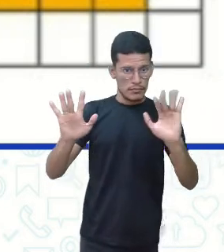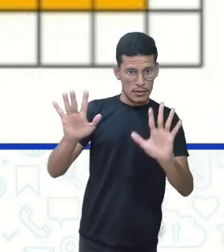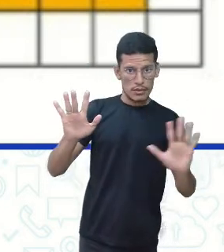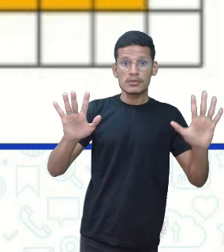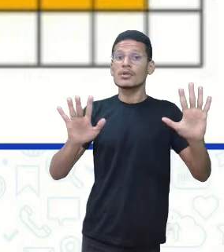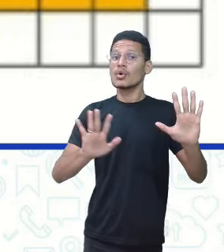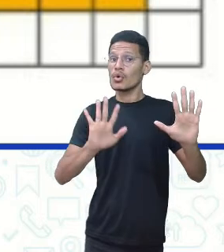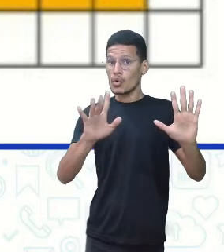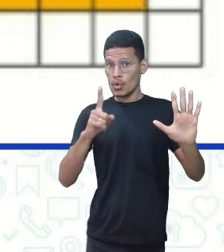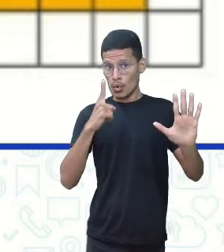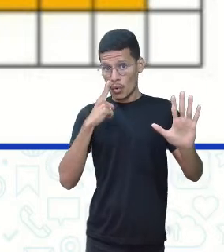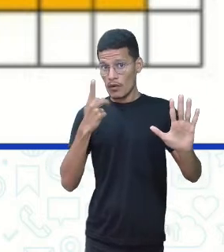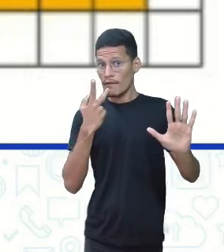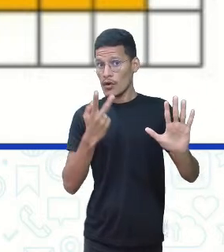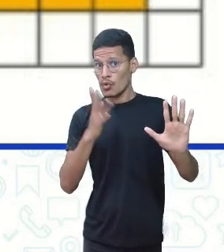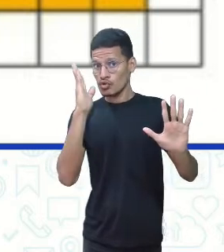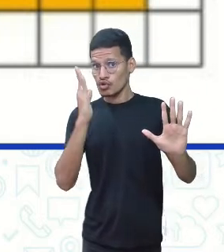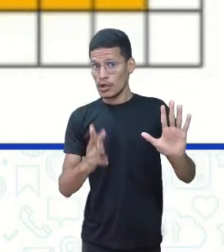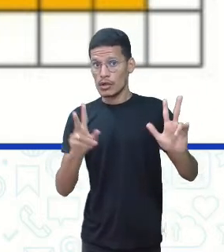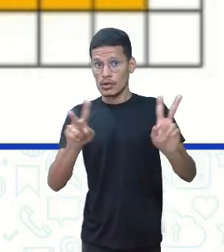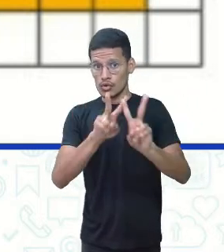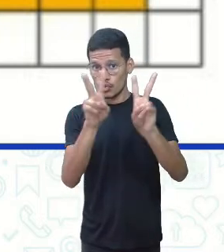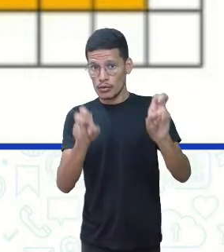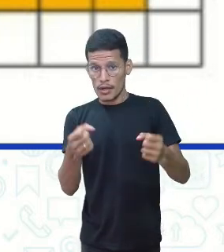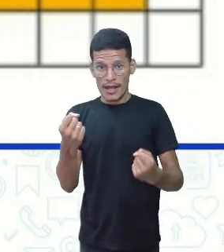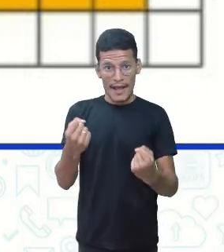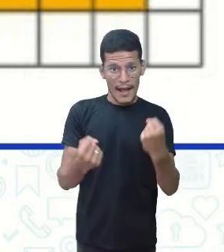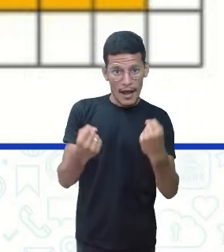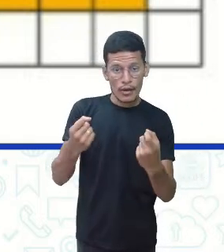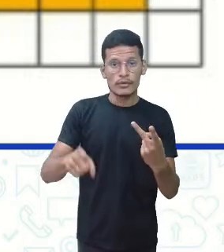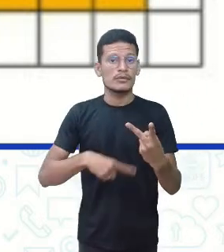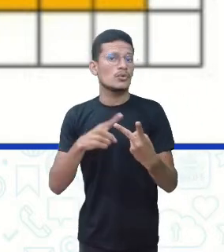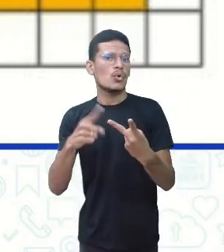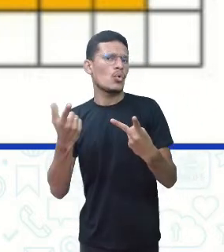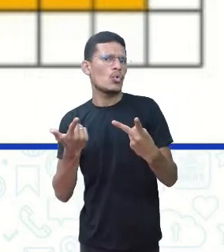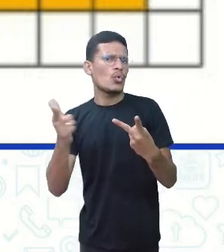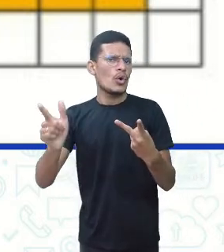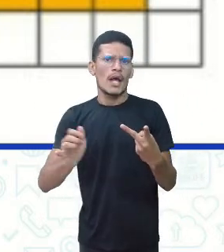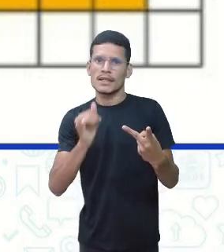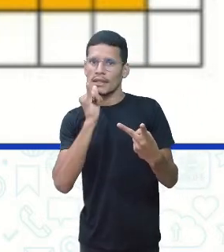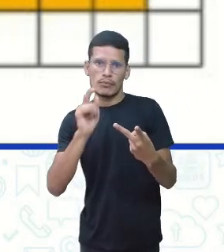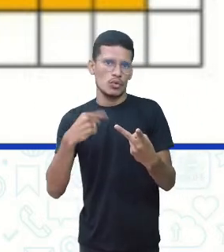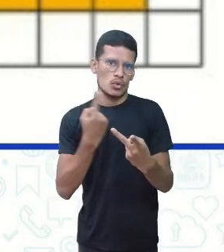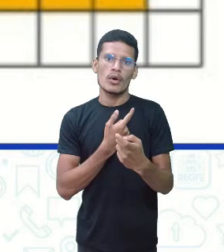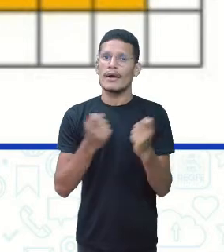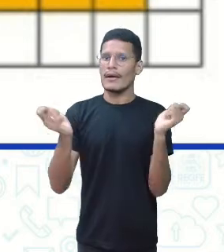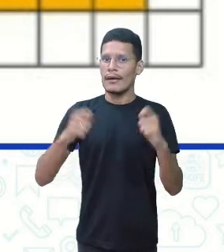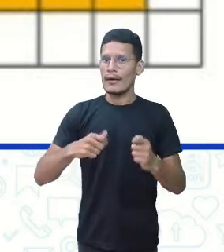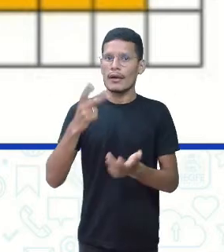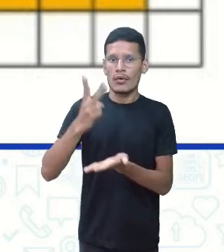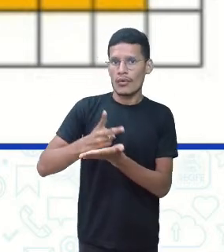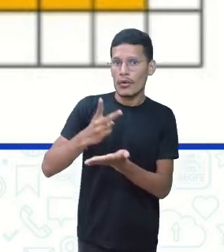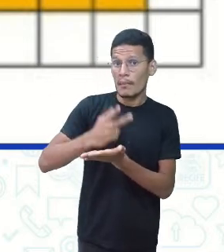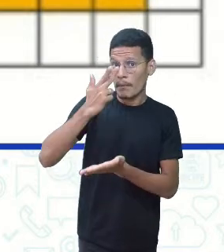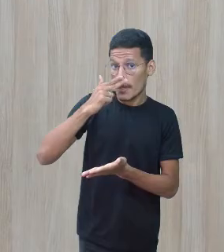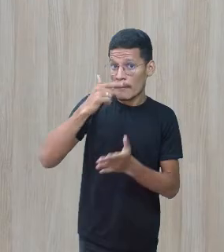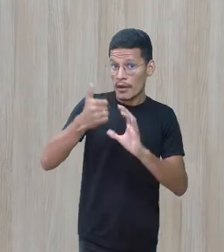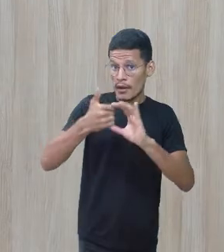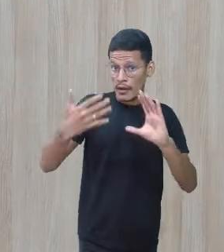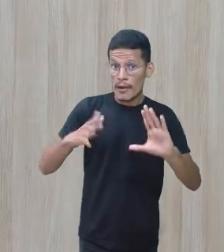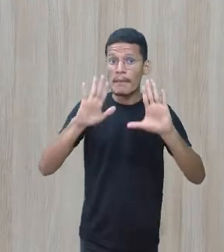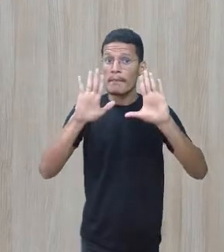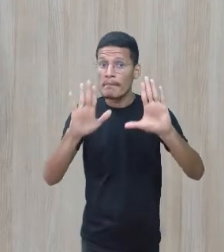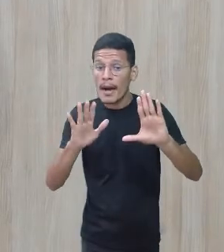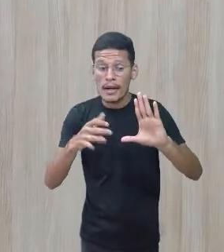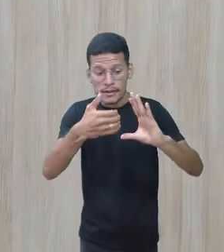falou lá no carro, a gente falou nos exemplos anteriores que a gente precisa manter algumas características. E essas